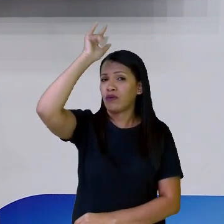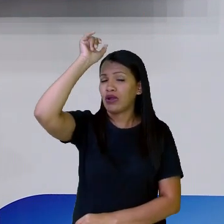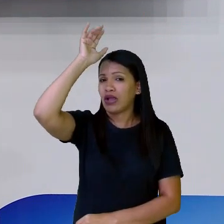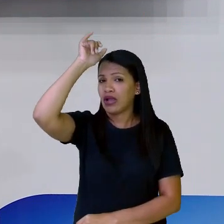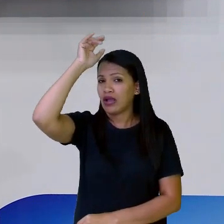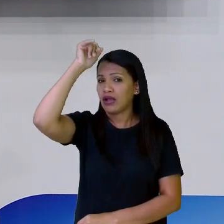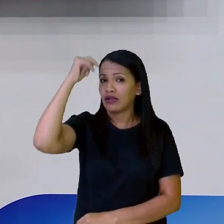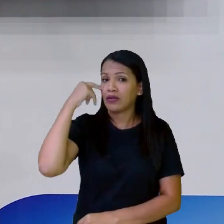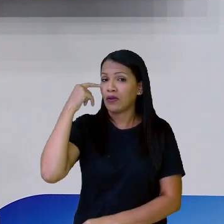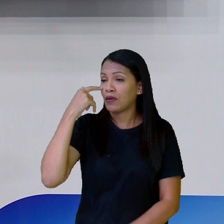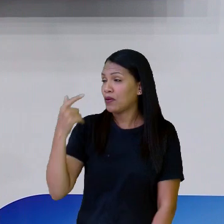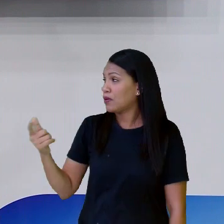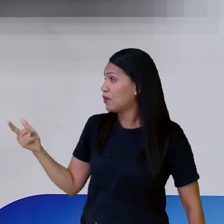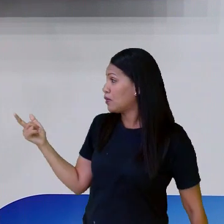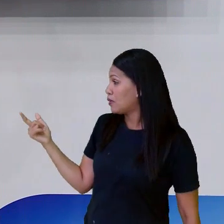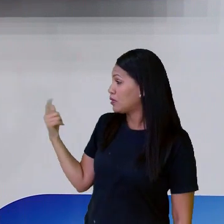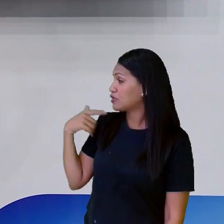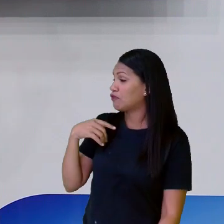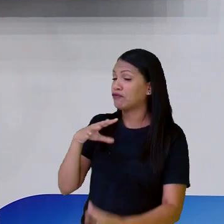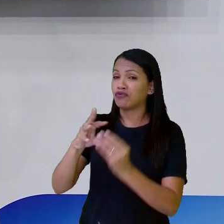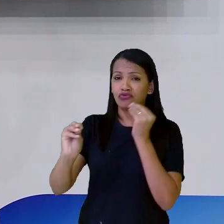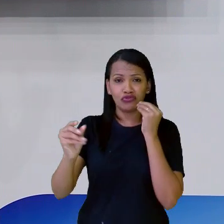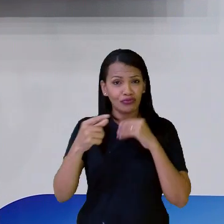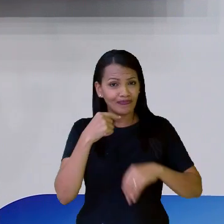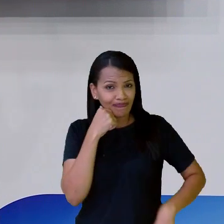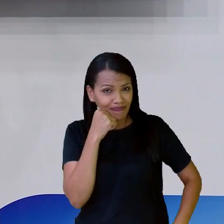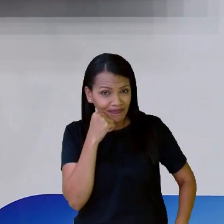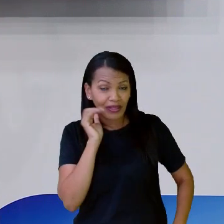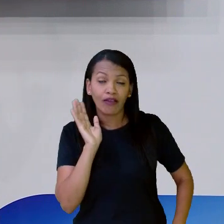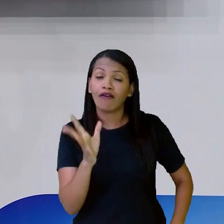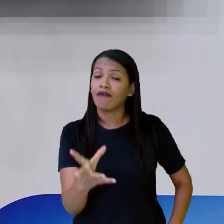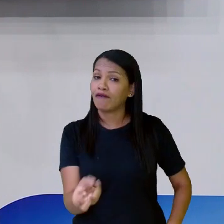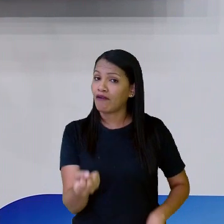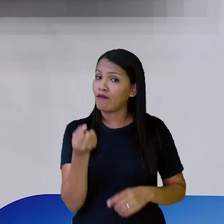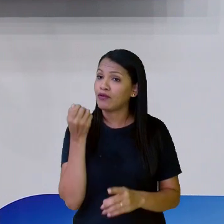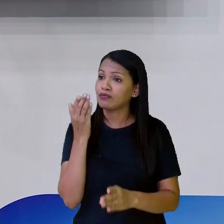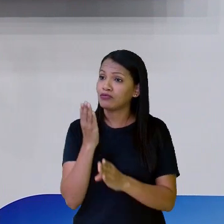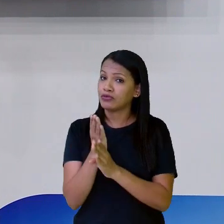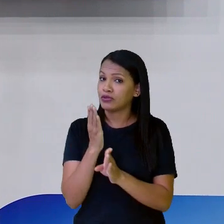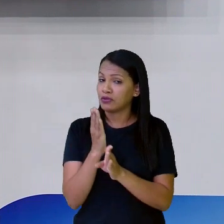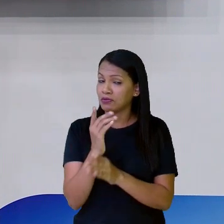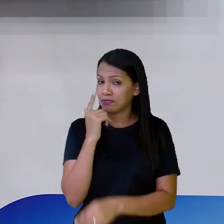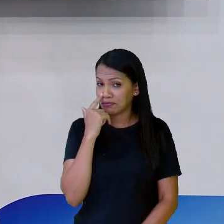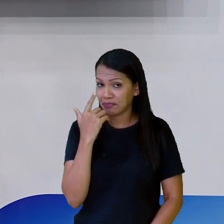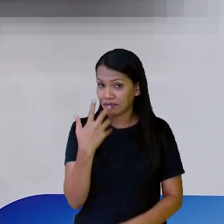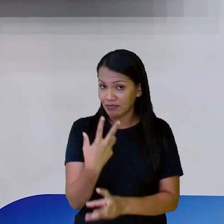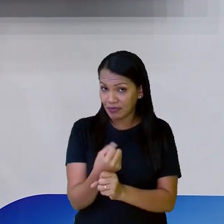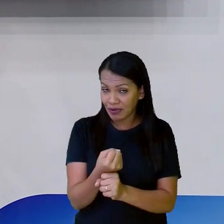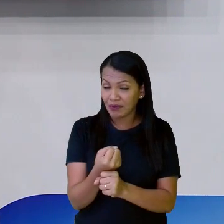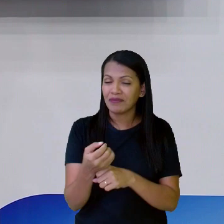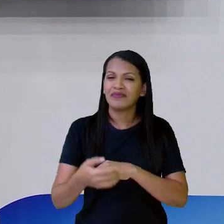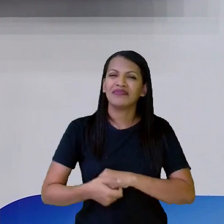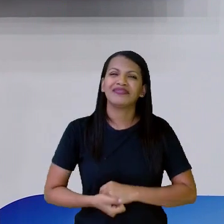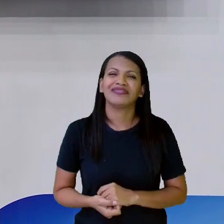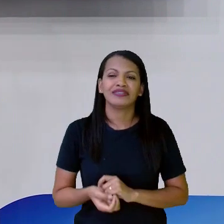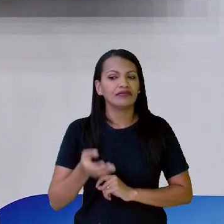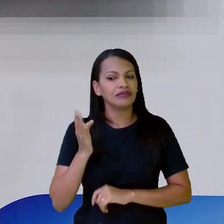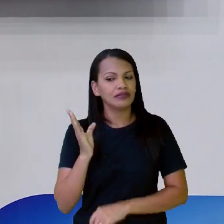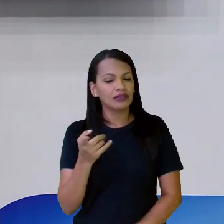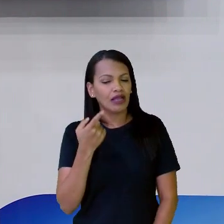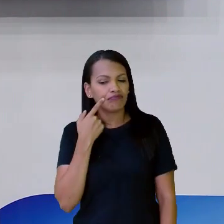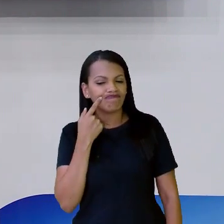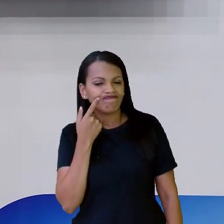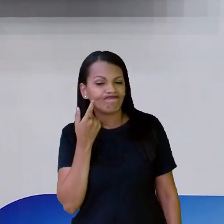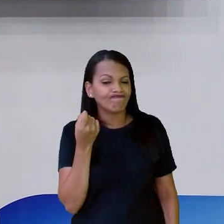carijó que fugiu, hein? A gente vai descobrir. Olha ele aí. Será que ele já está dando